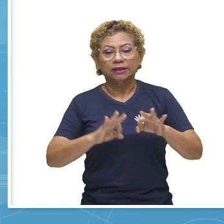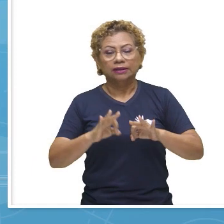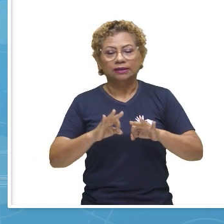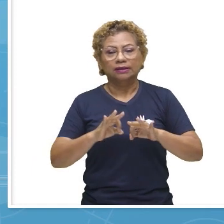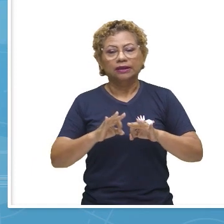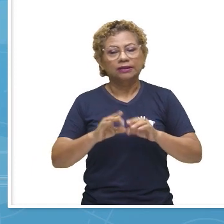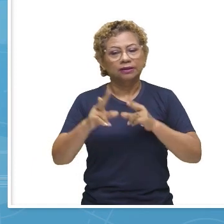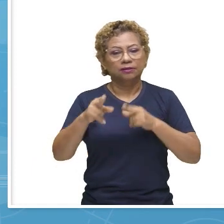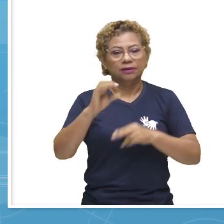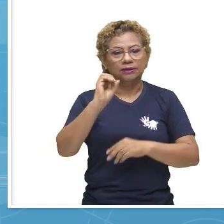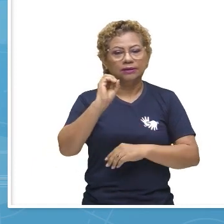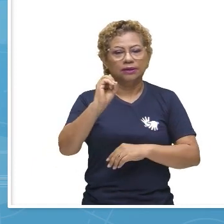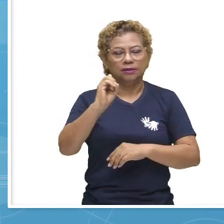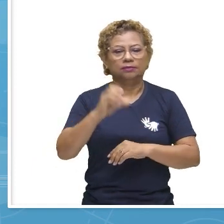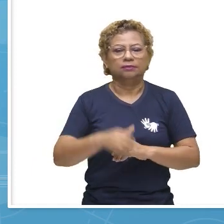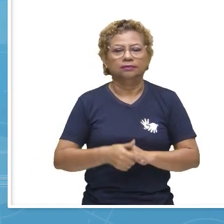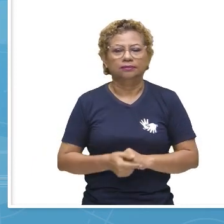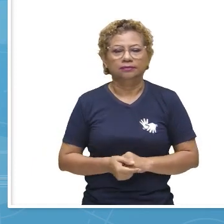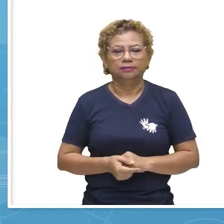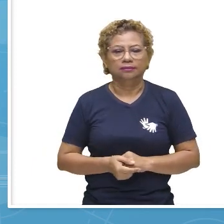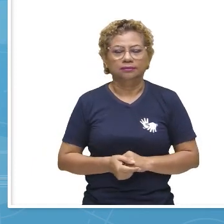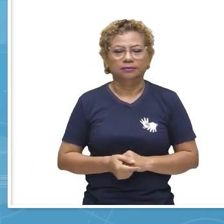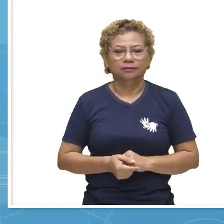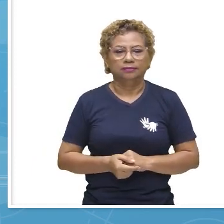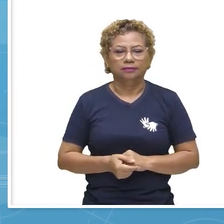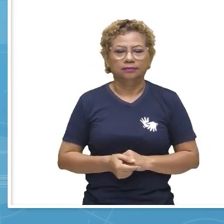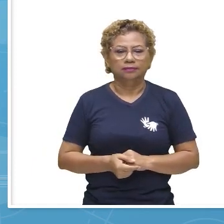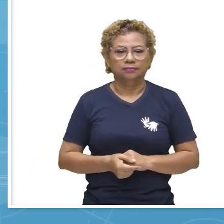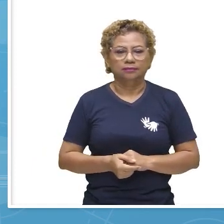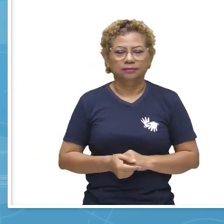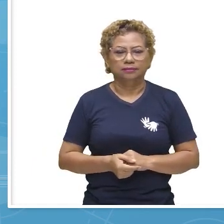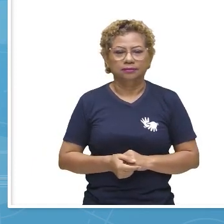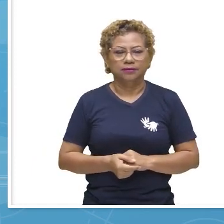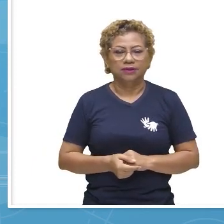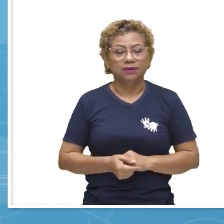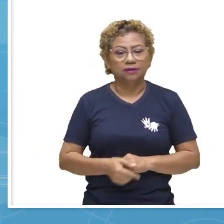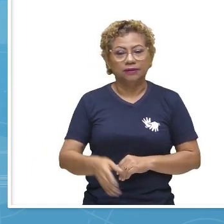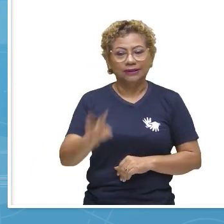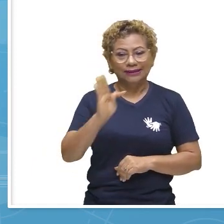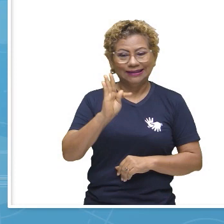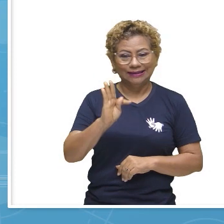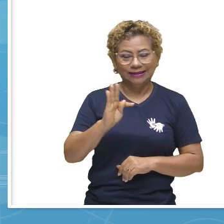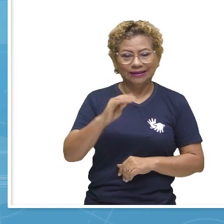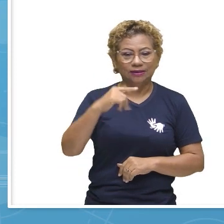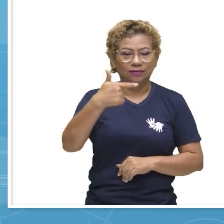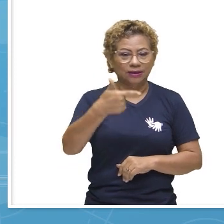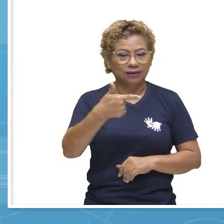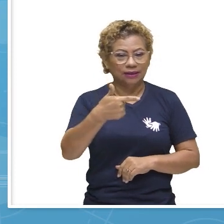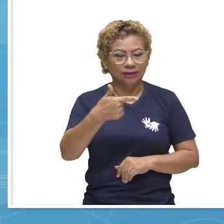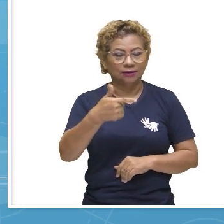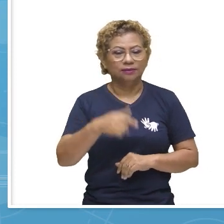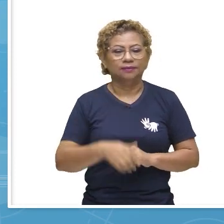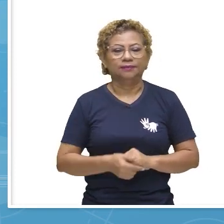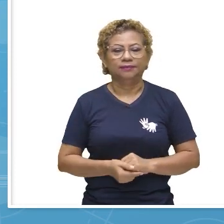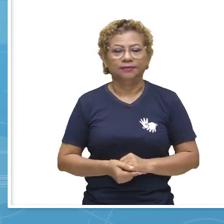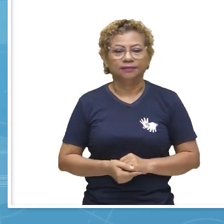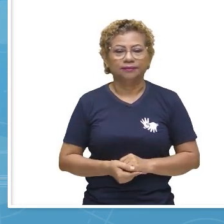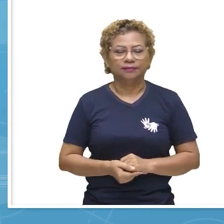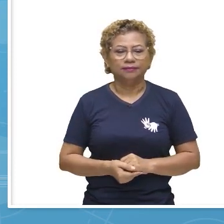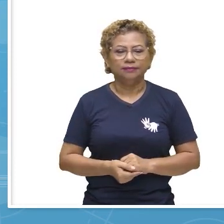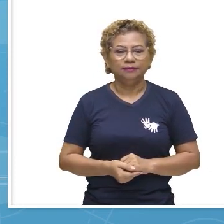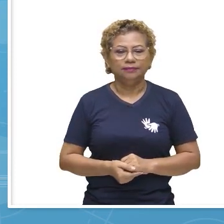zero, né? Então, esse T ao quadrado aí vai ser